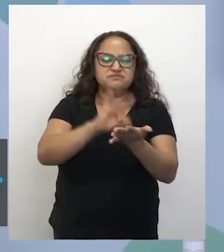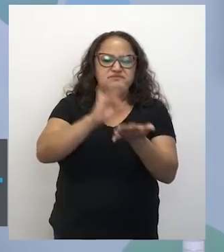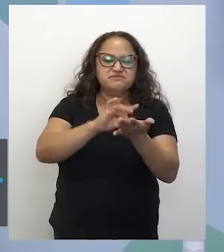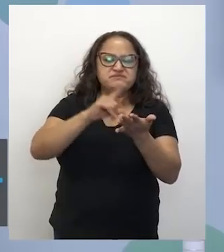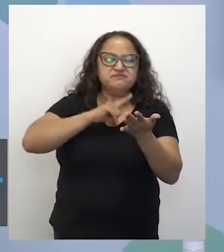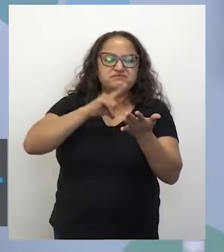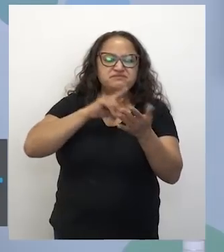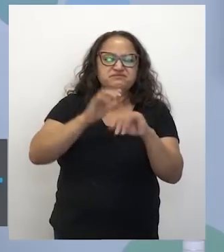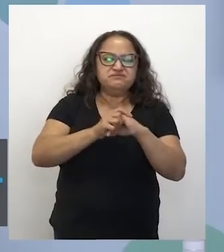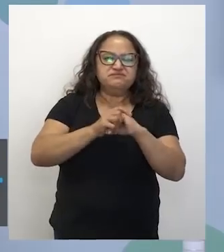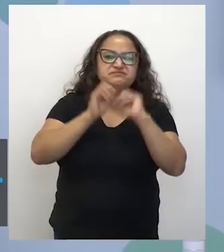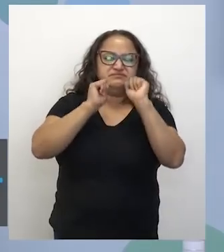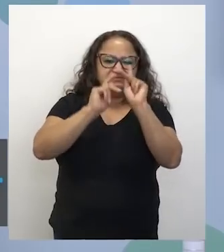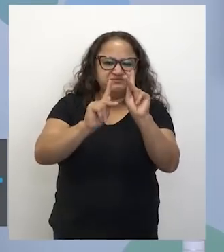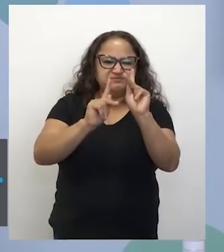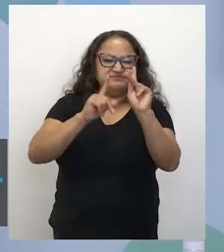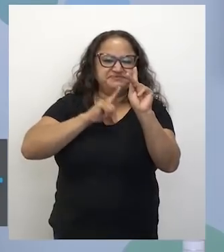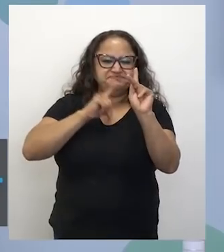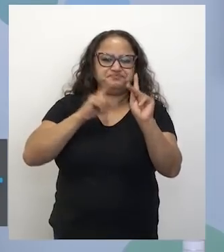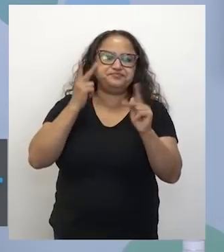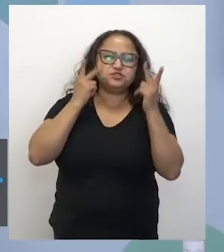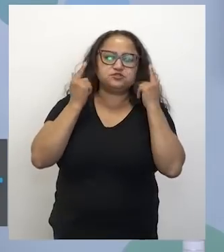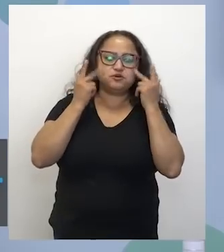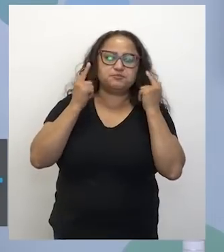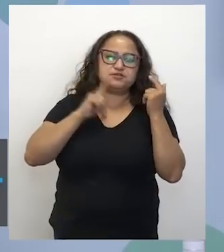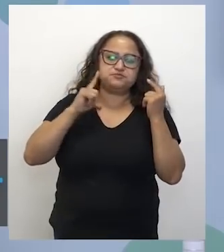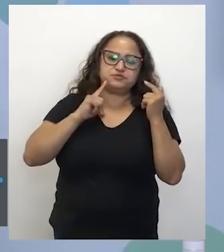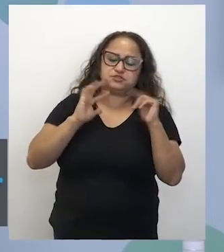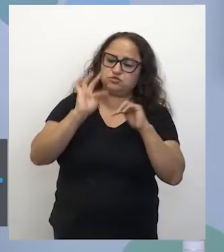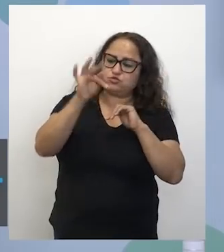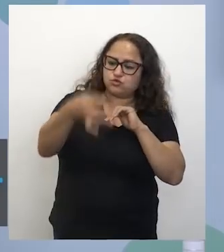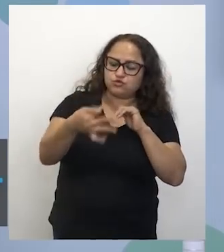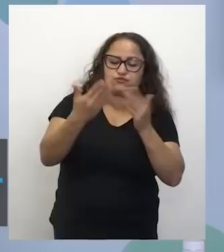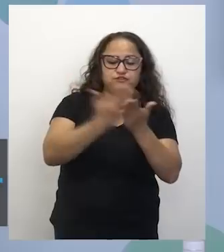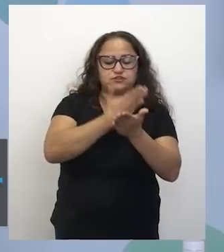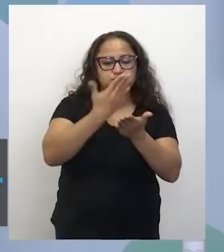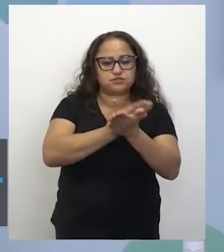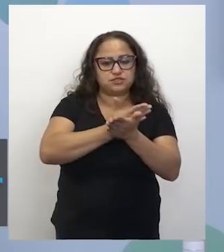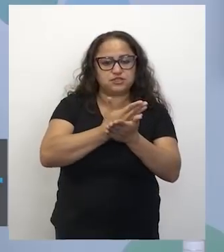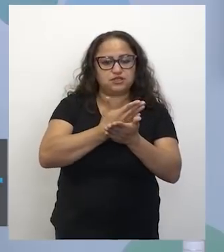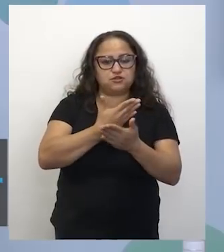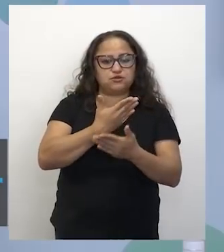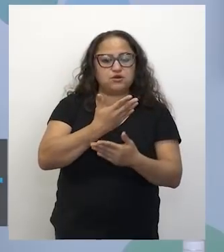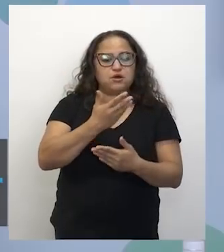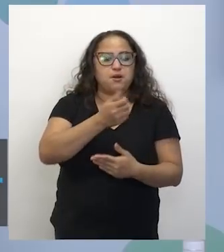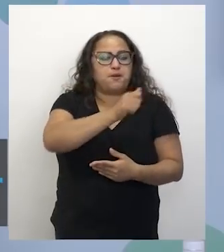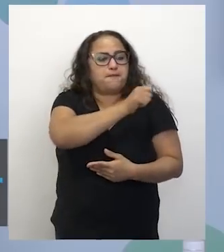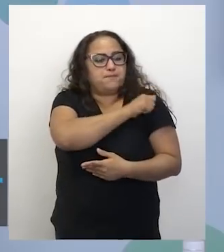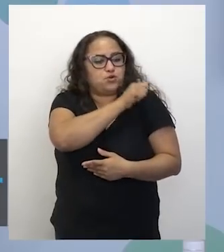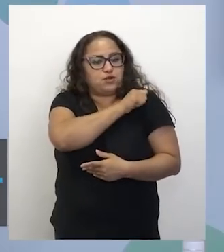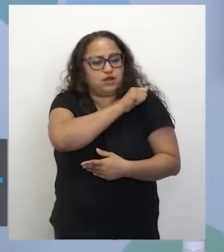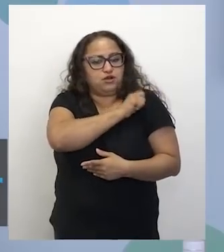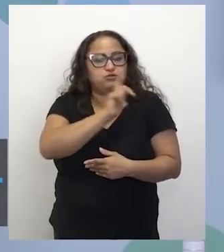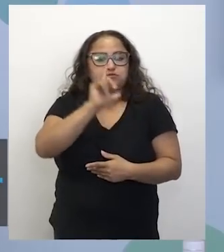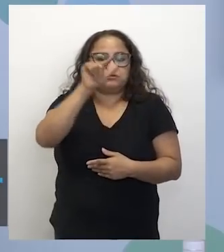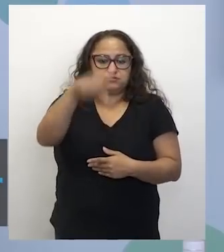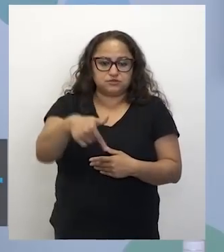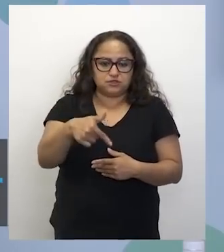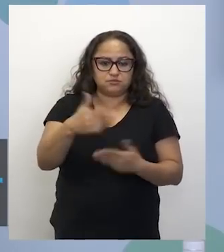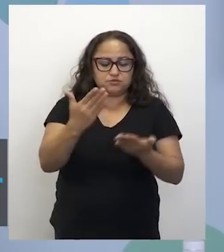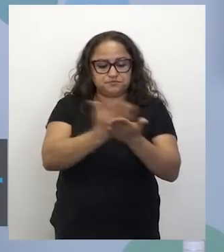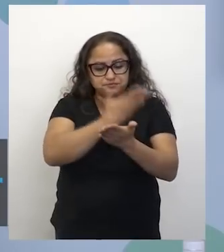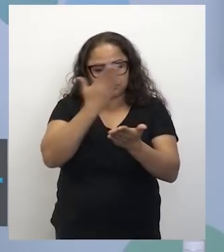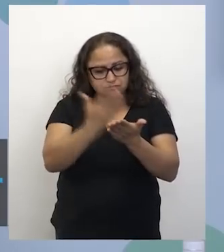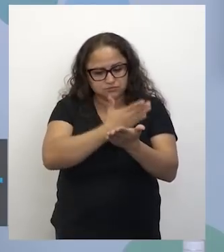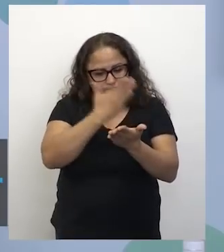tem, tá? Porque normalmente a gente coloca no final do caderno, até para o aluno, depois de apreender,